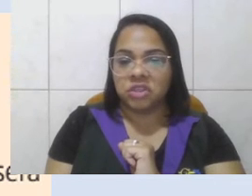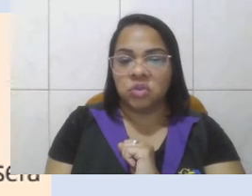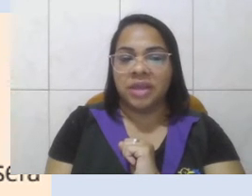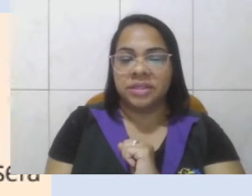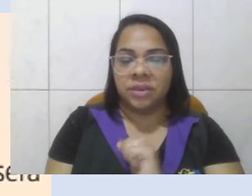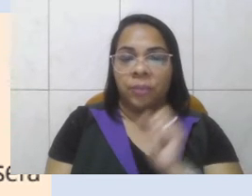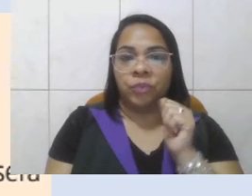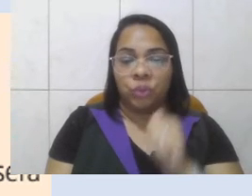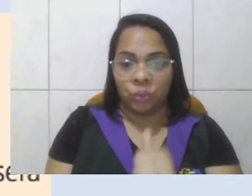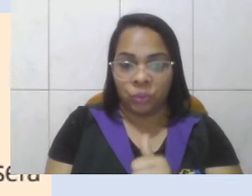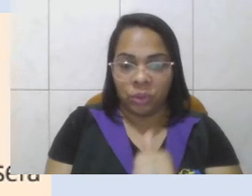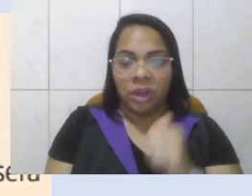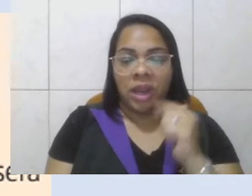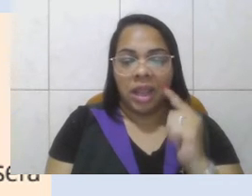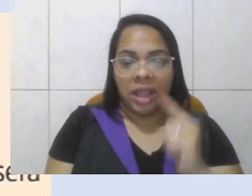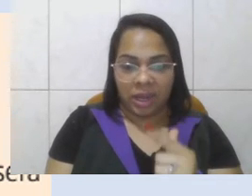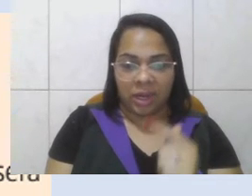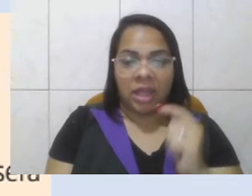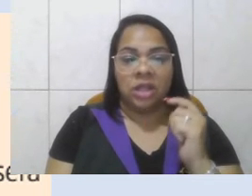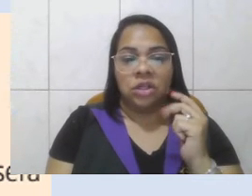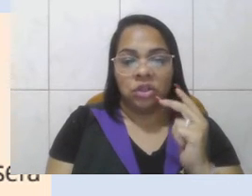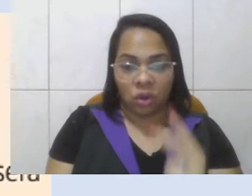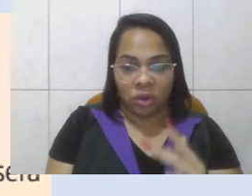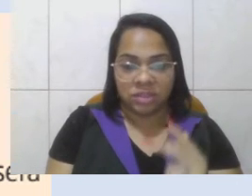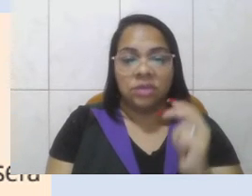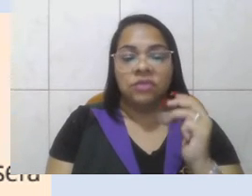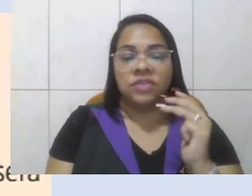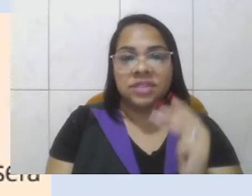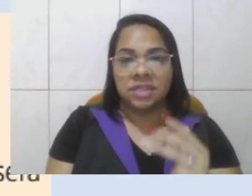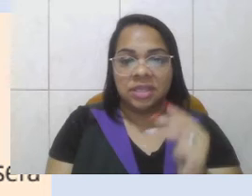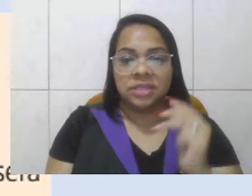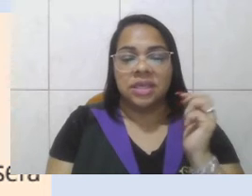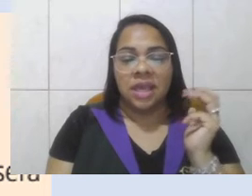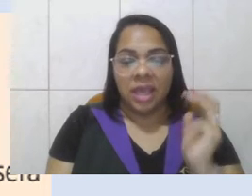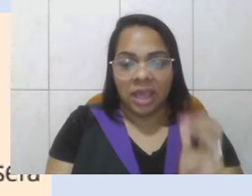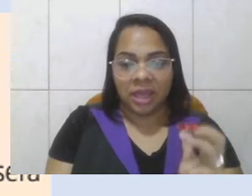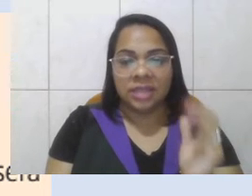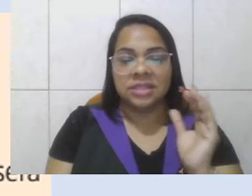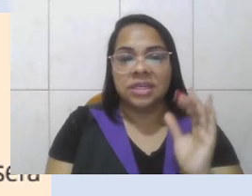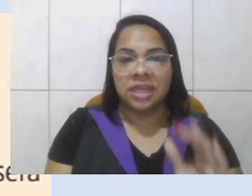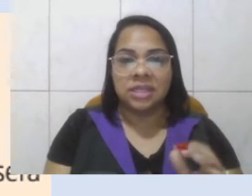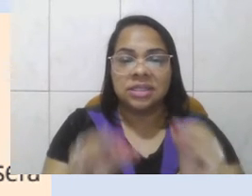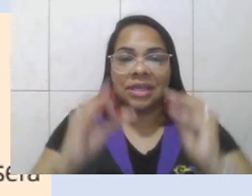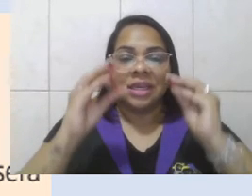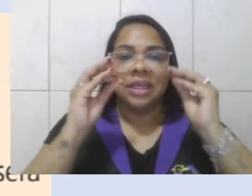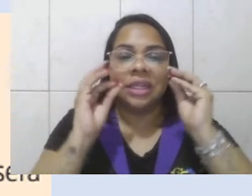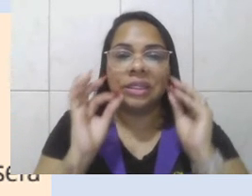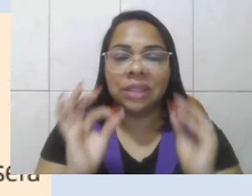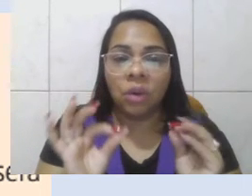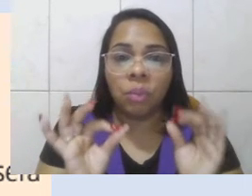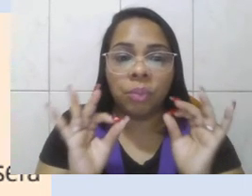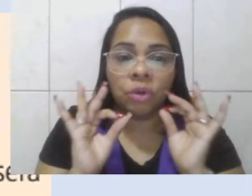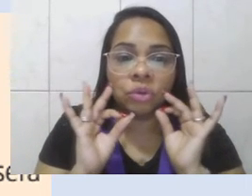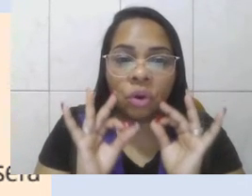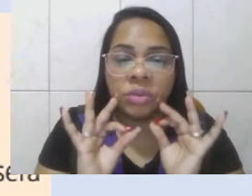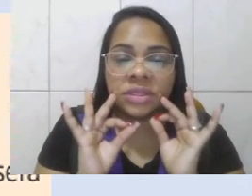pronomes pessoais são tu, ela, nós, vocês, elas e eles.